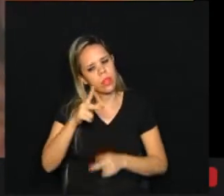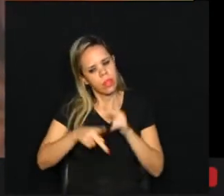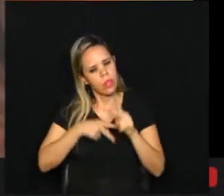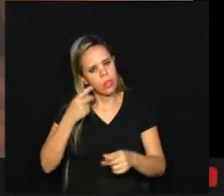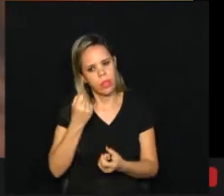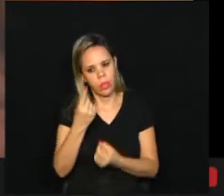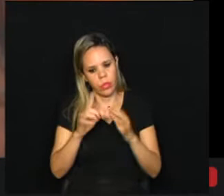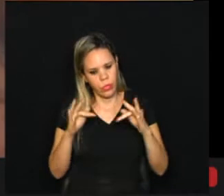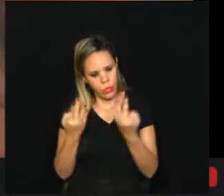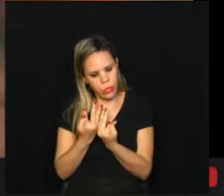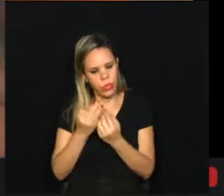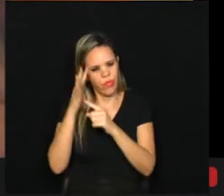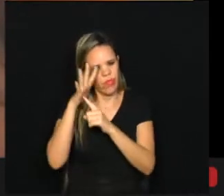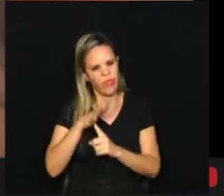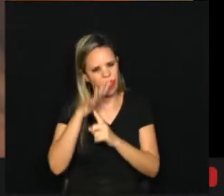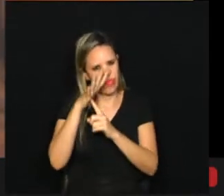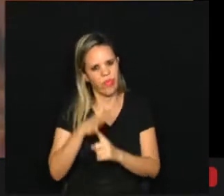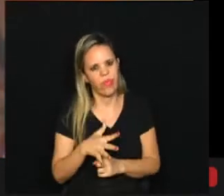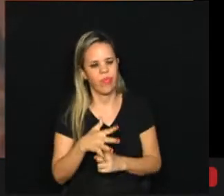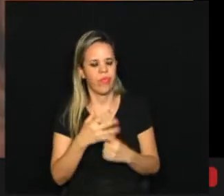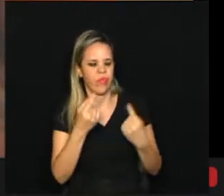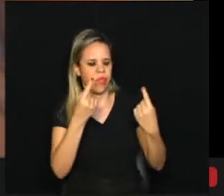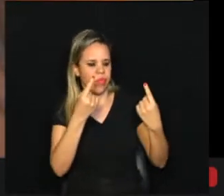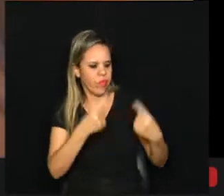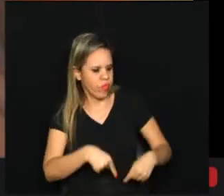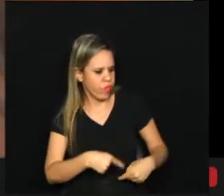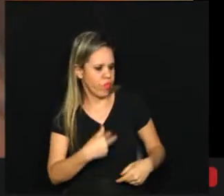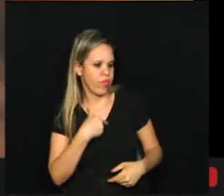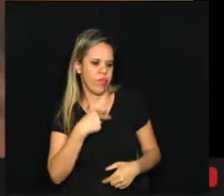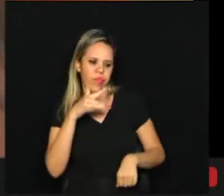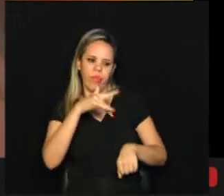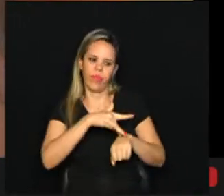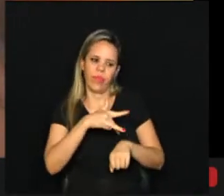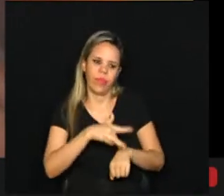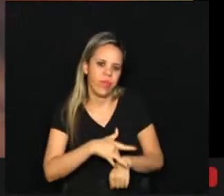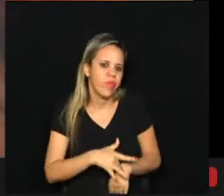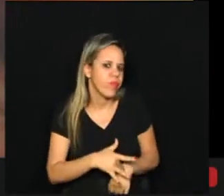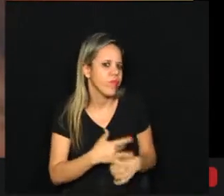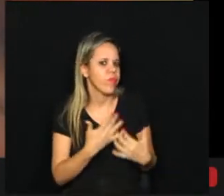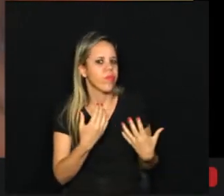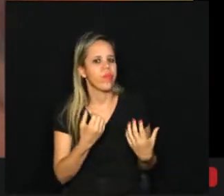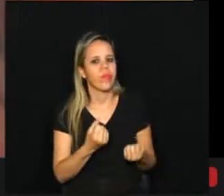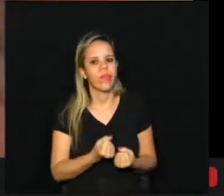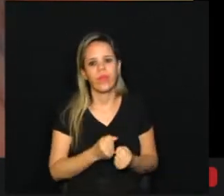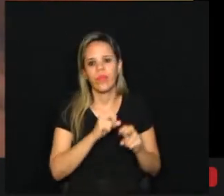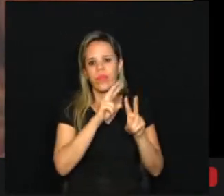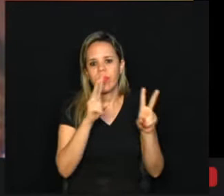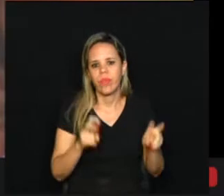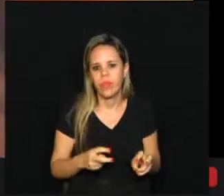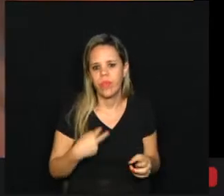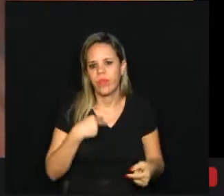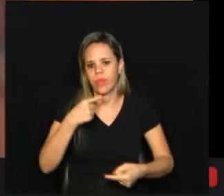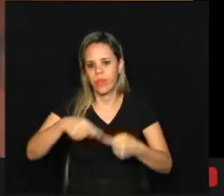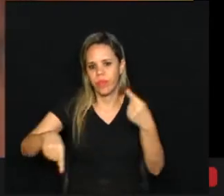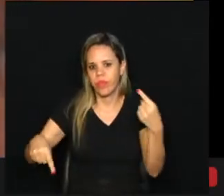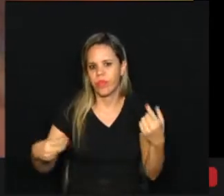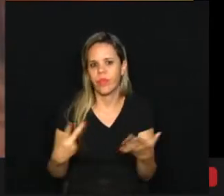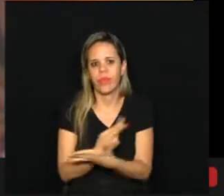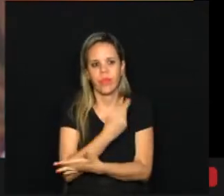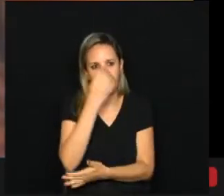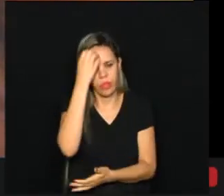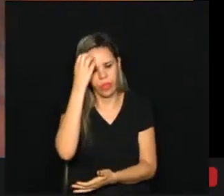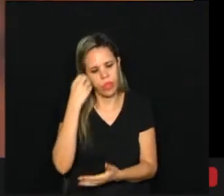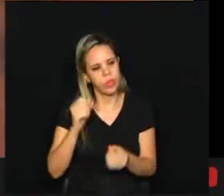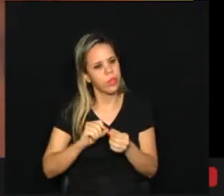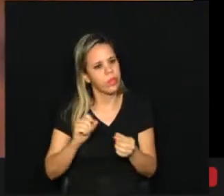alguns pais, tá? Dizendo que aquilo era um absurdo, que era um tema inconveniente, que não